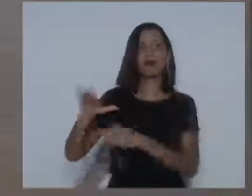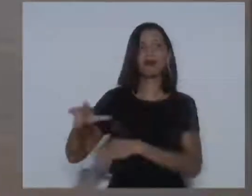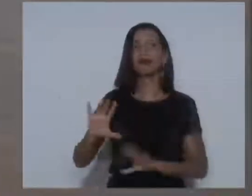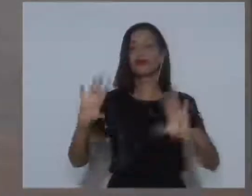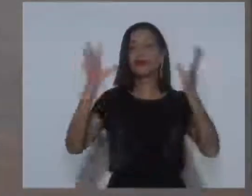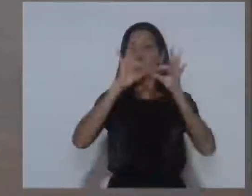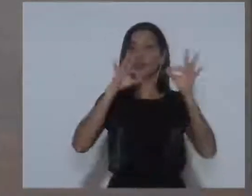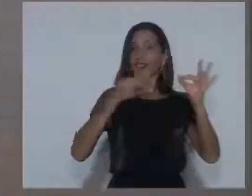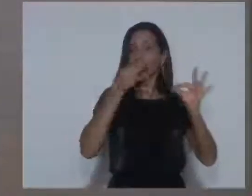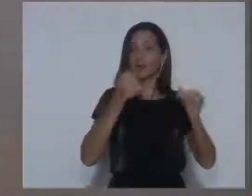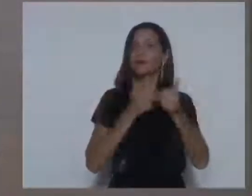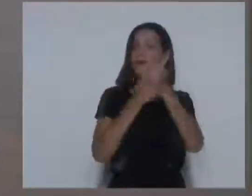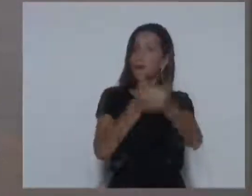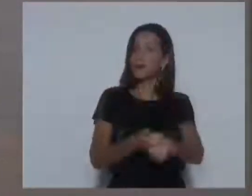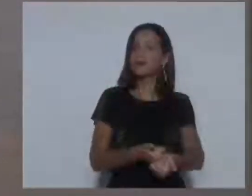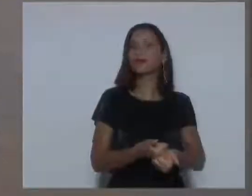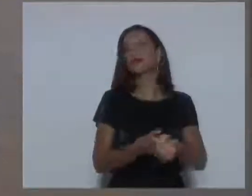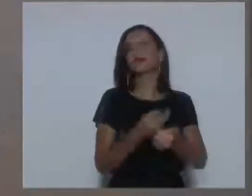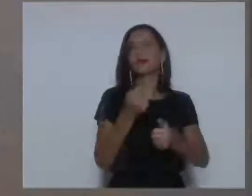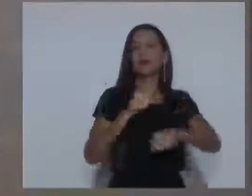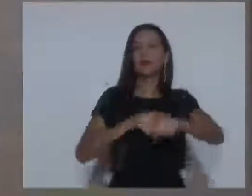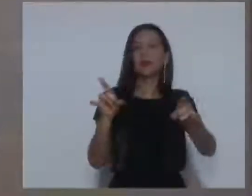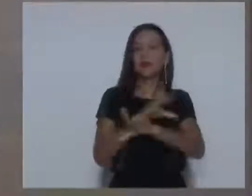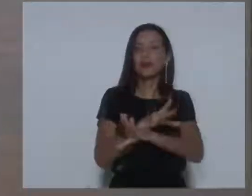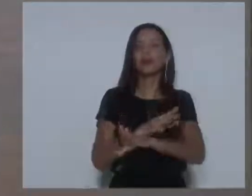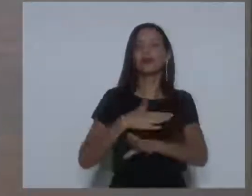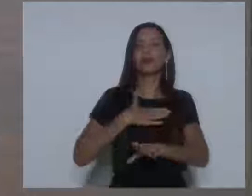da uva eu estou acompanhando, estou dando aí